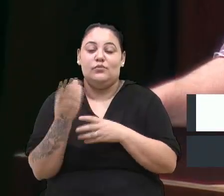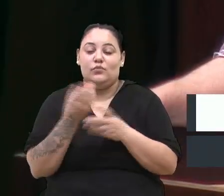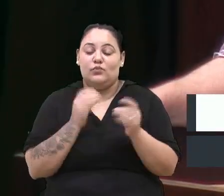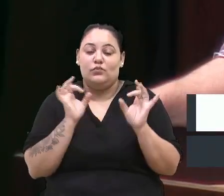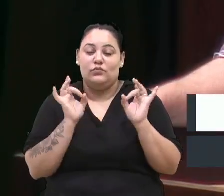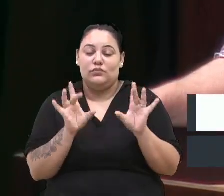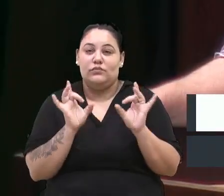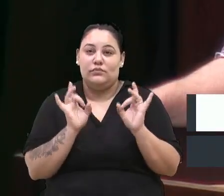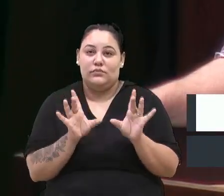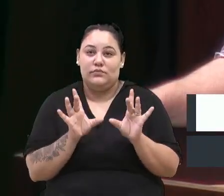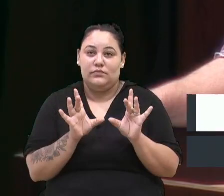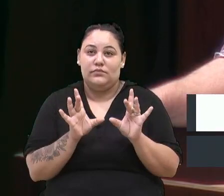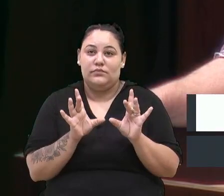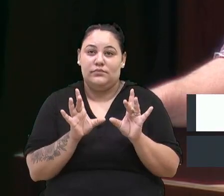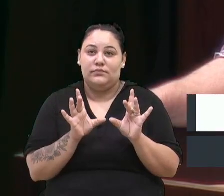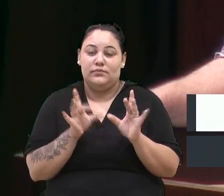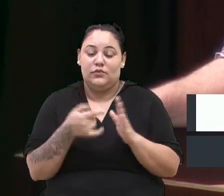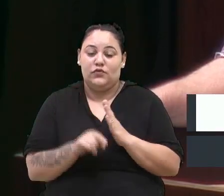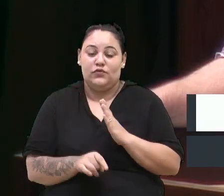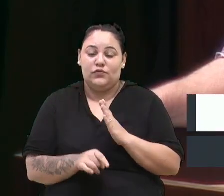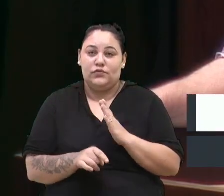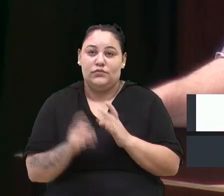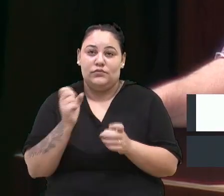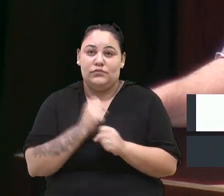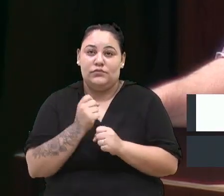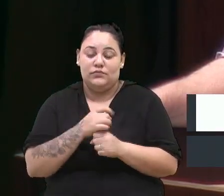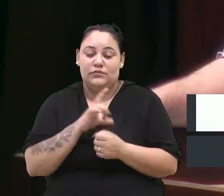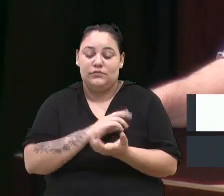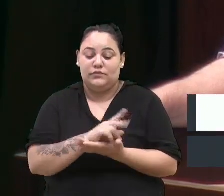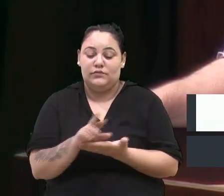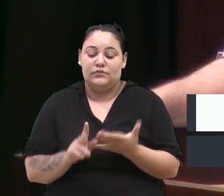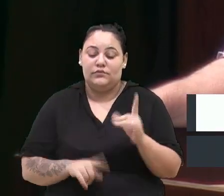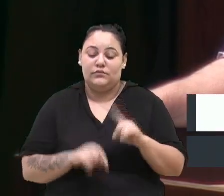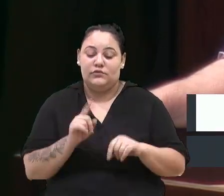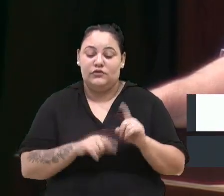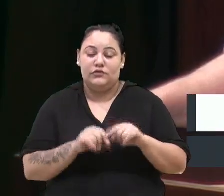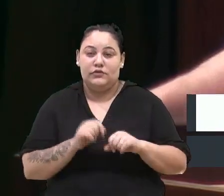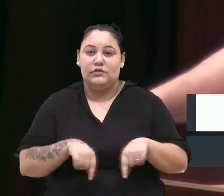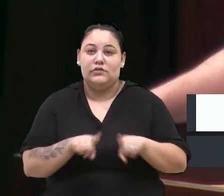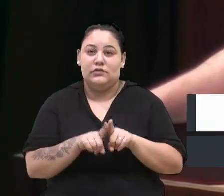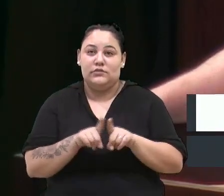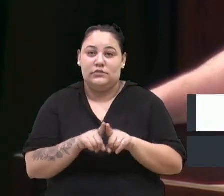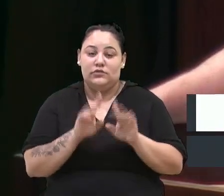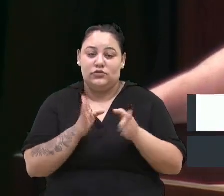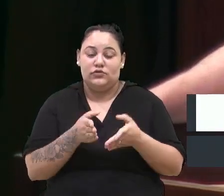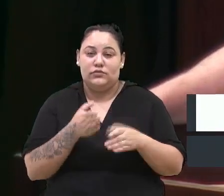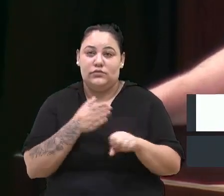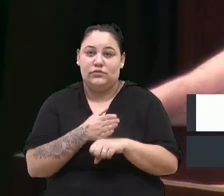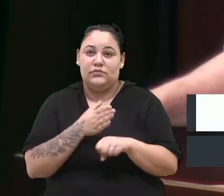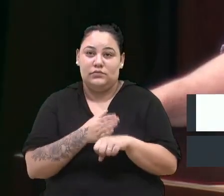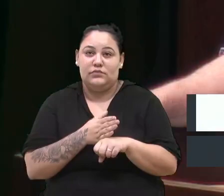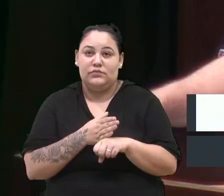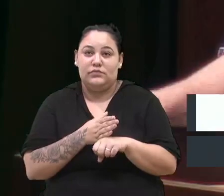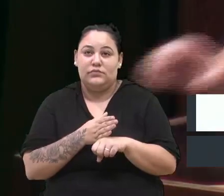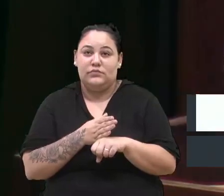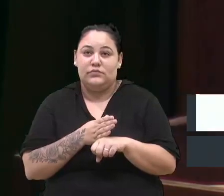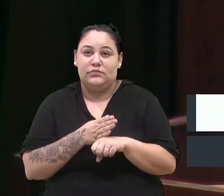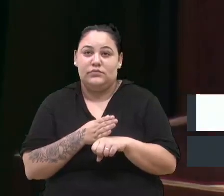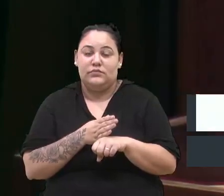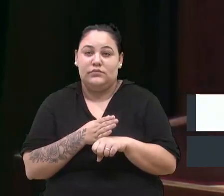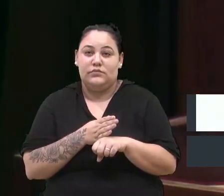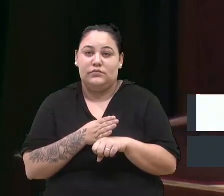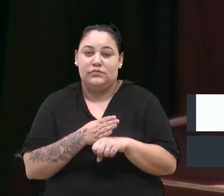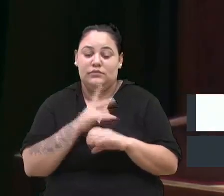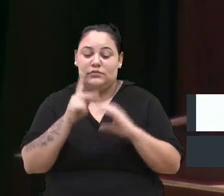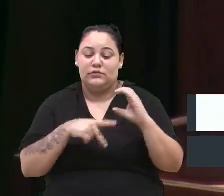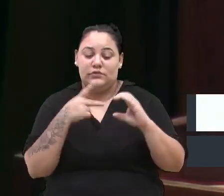ano intenso, diversas atividades, e já entramos na Câmara de Vereadores, assumindo